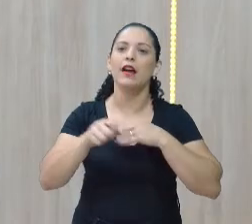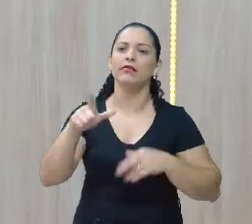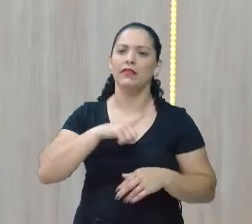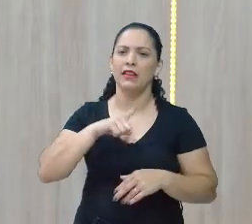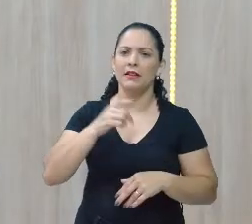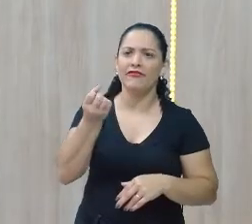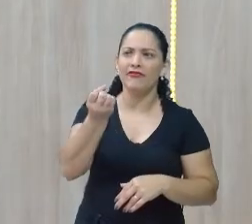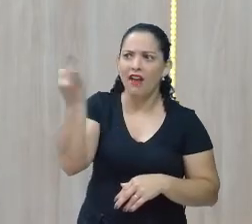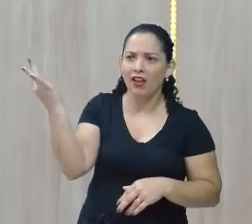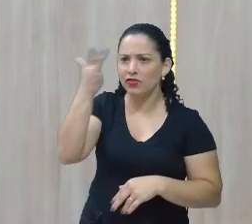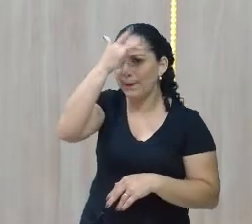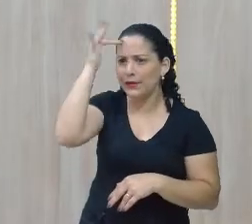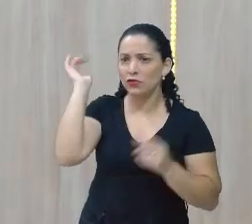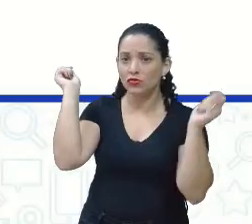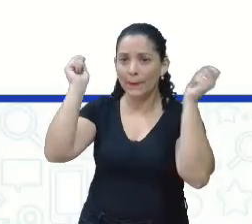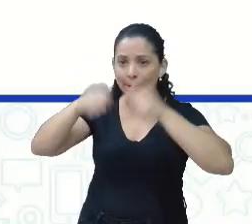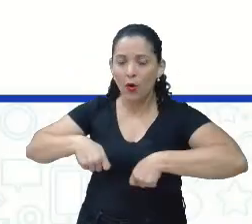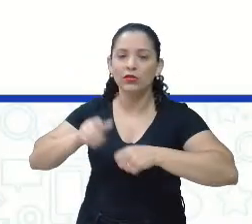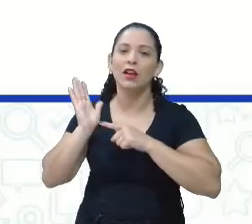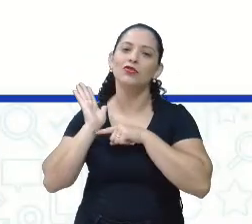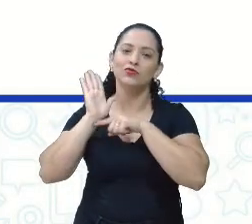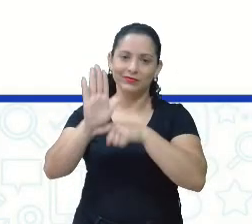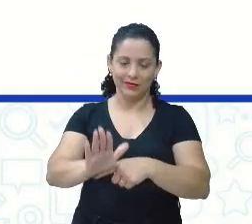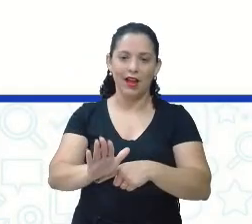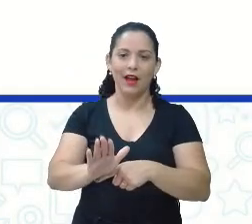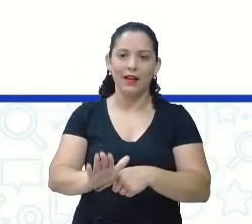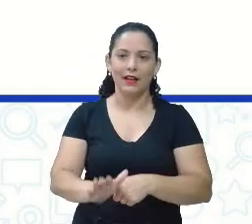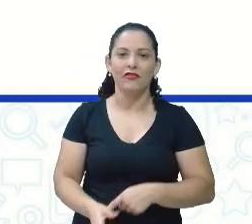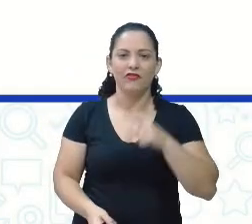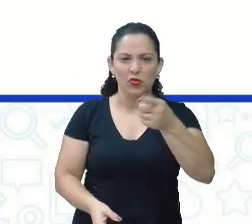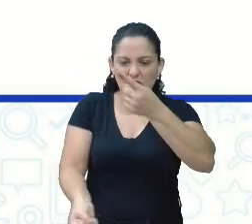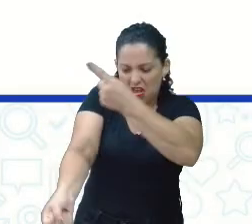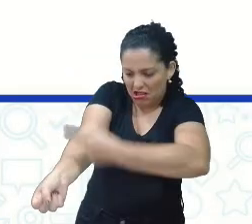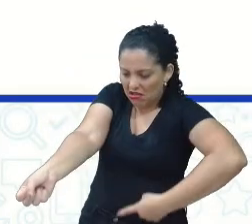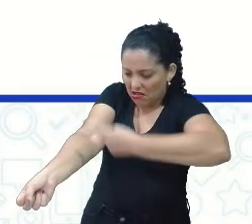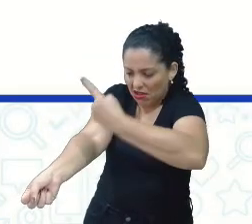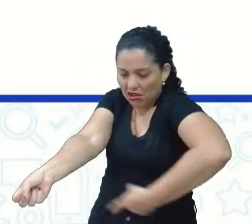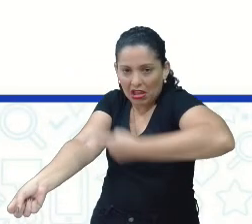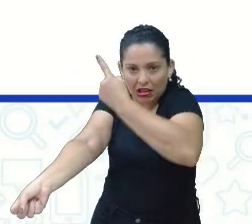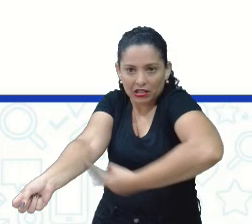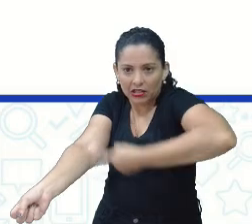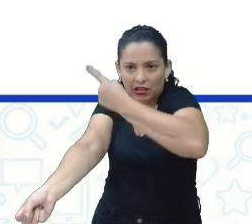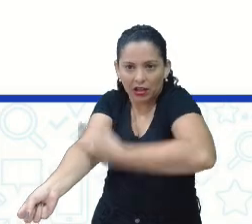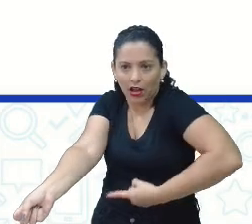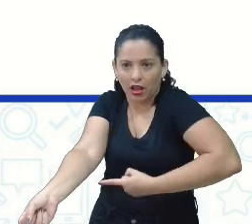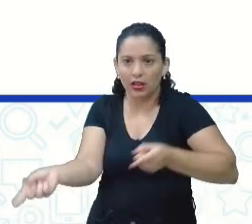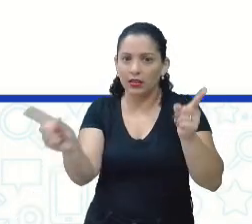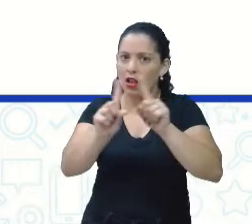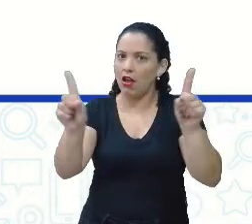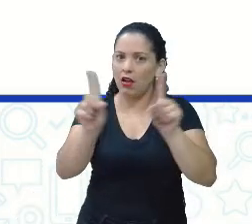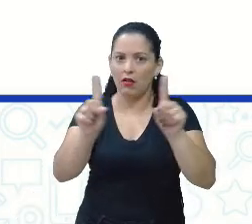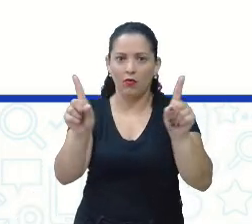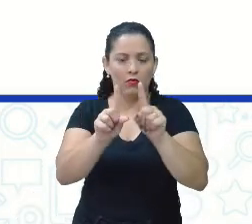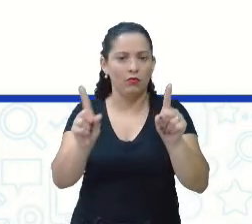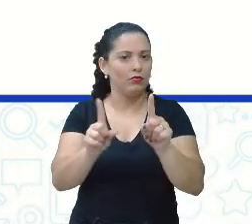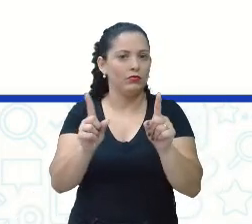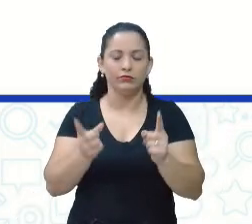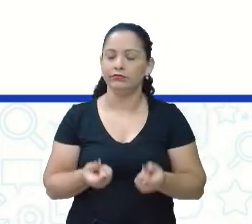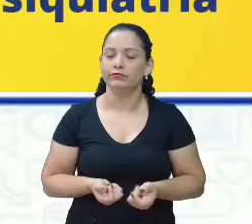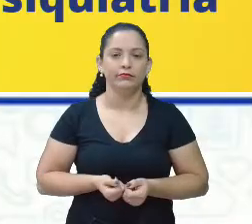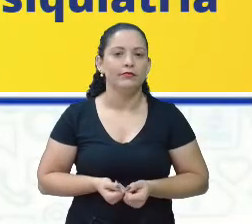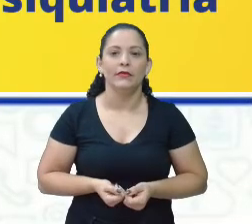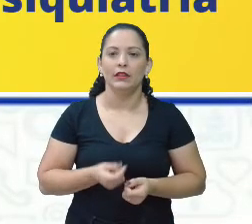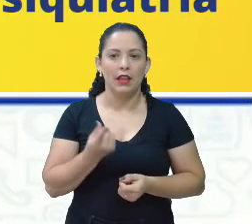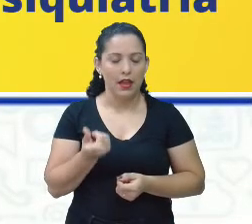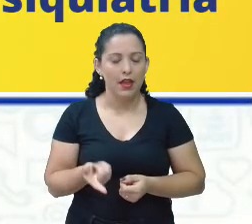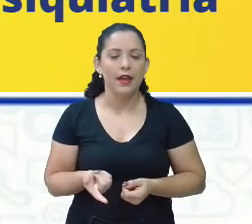isso, tá? Não precisa se machucar assim. Não precisa. Você pode aliviar a sua dor